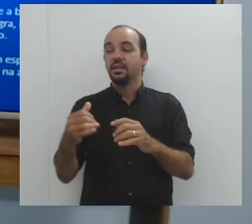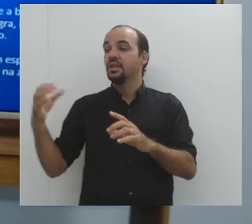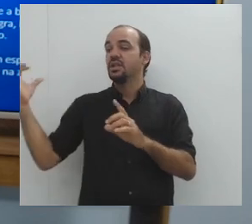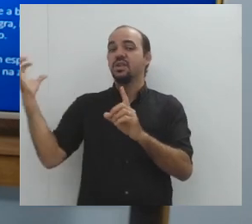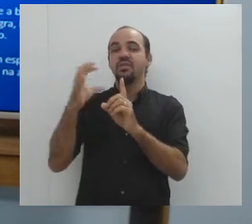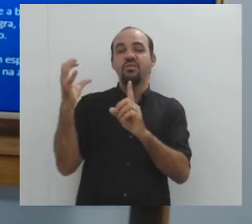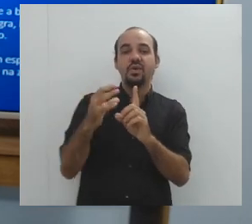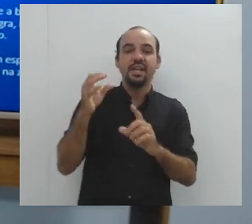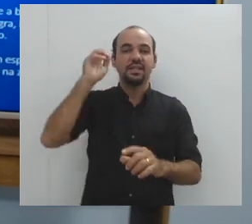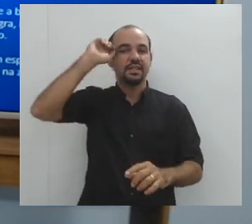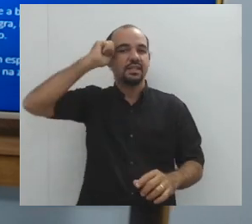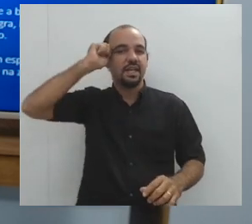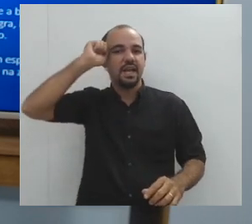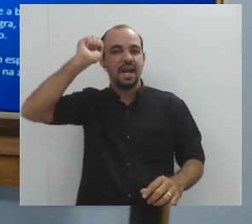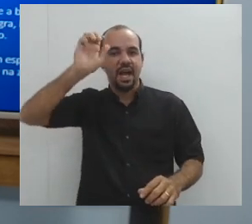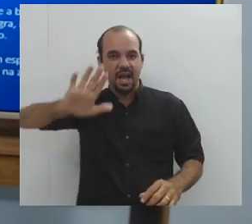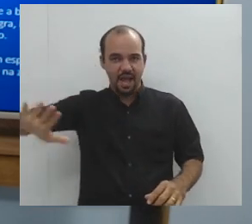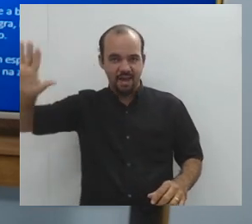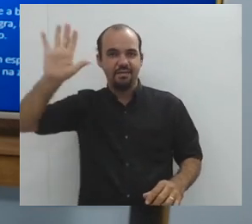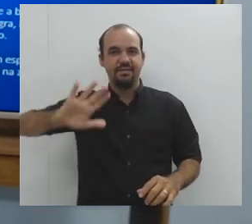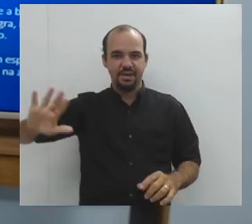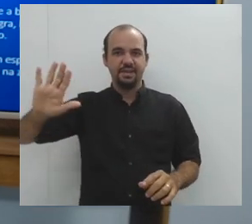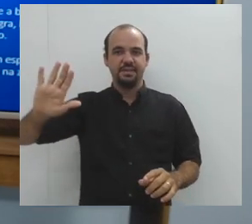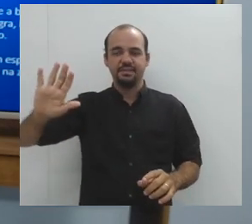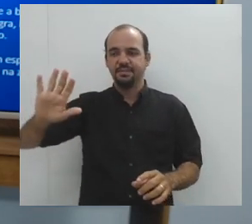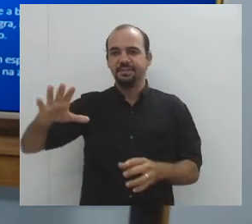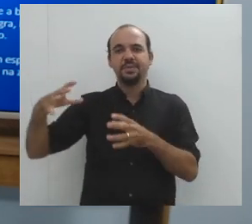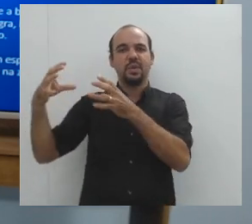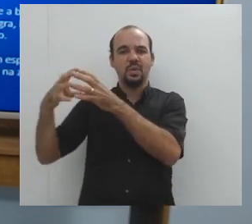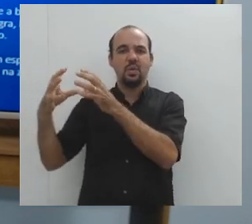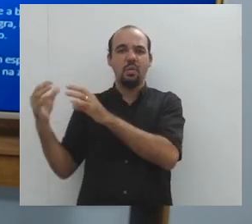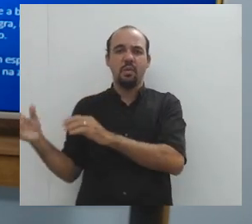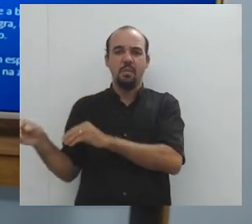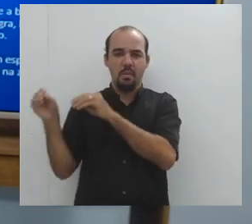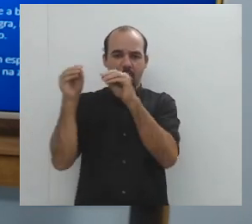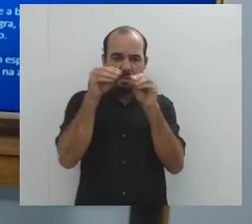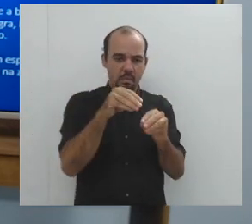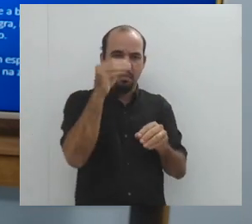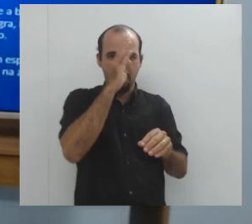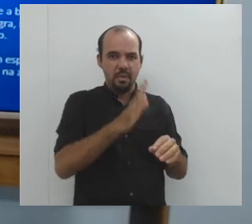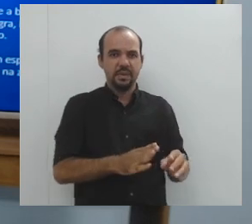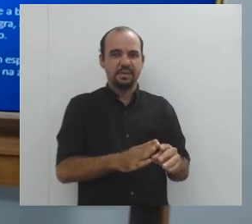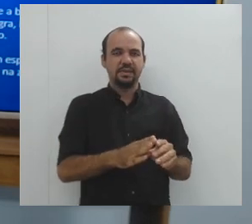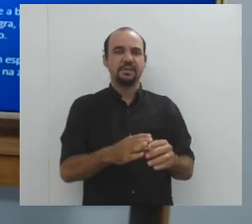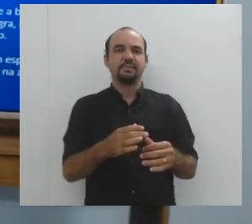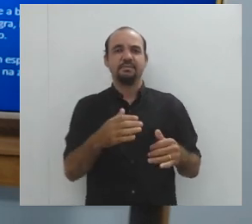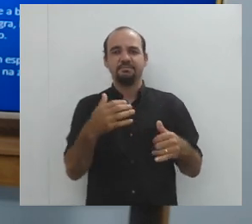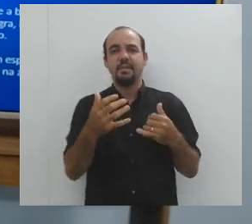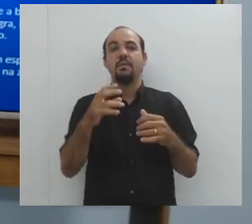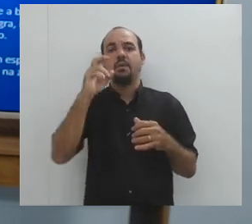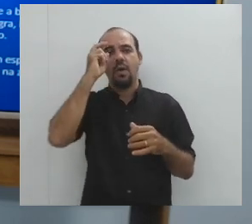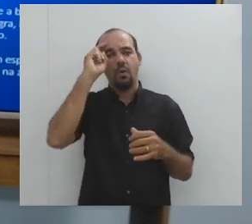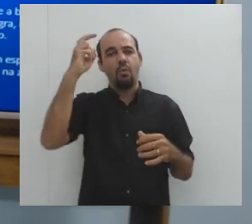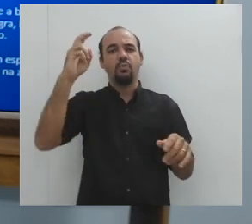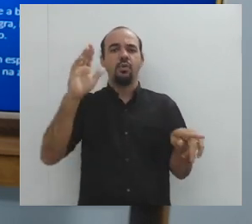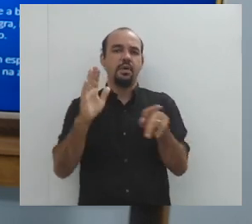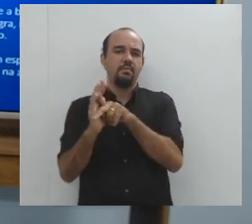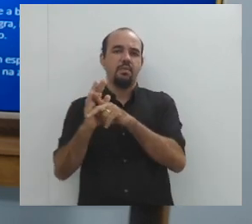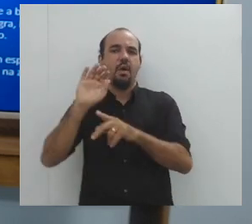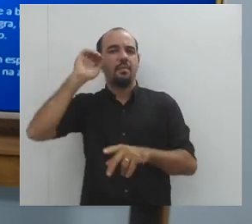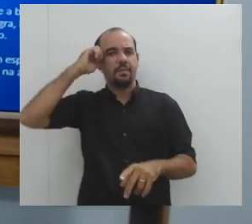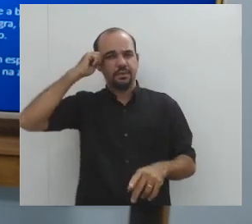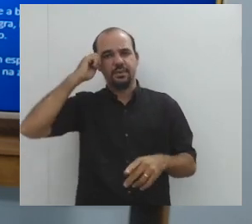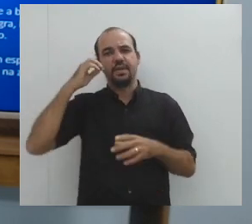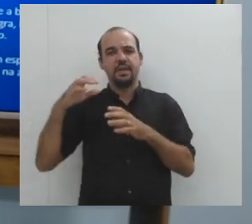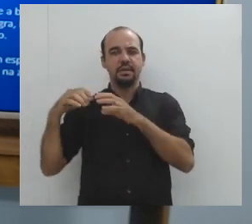Em relação à questão lúdica da cultura negra, para os